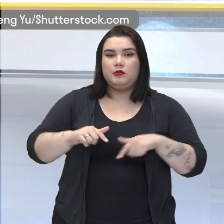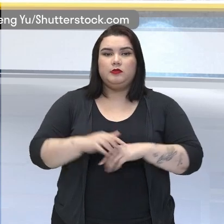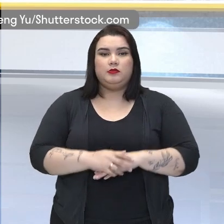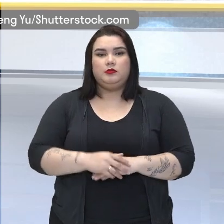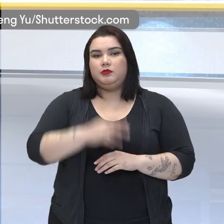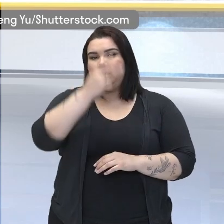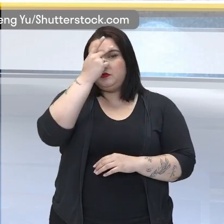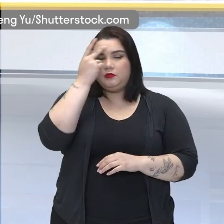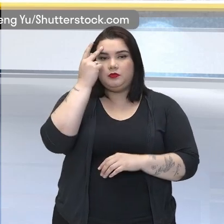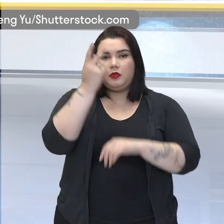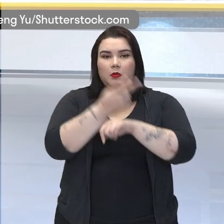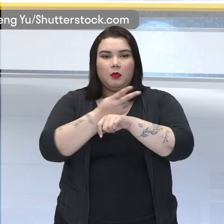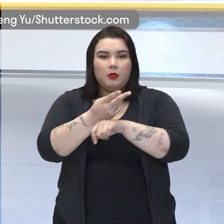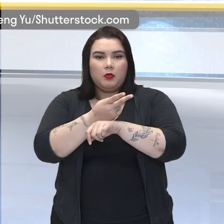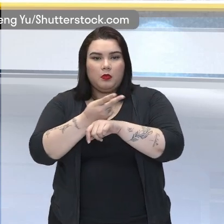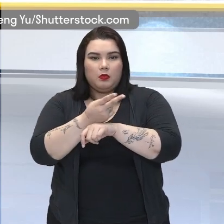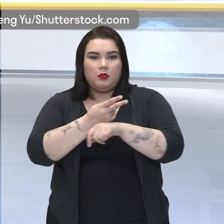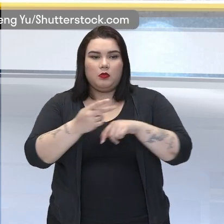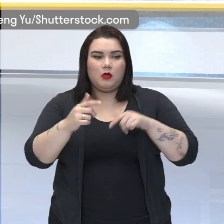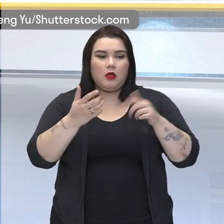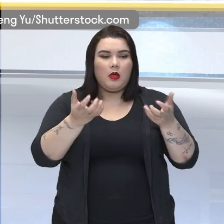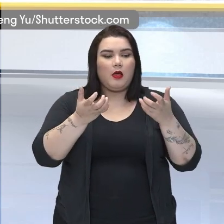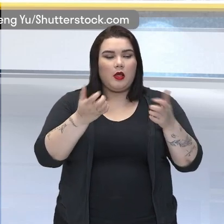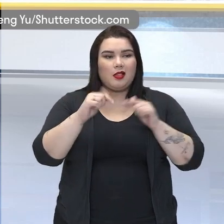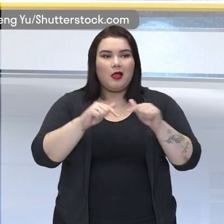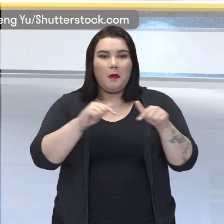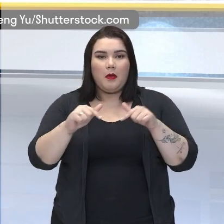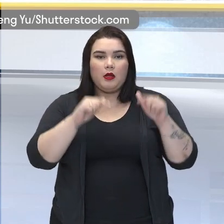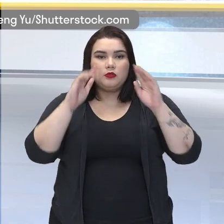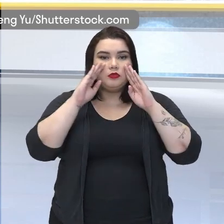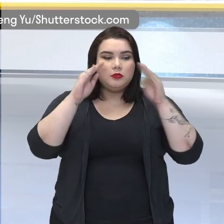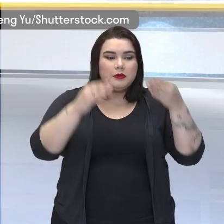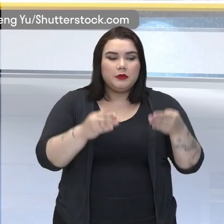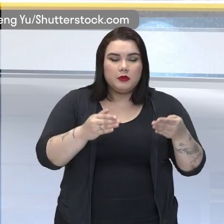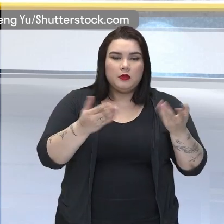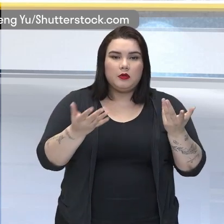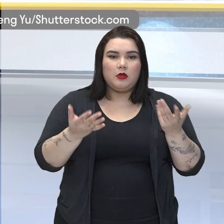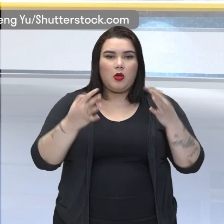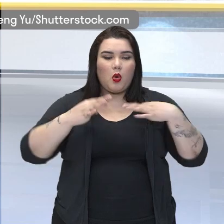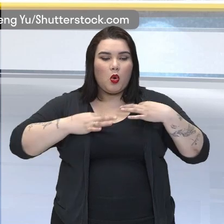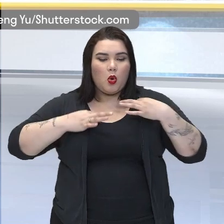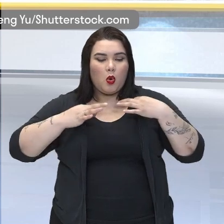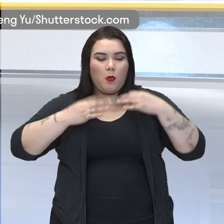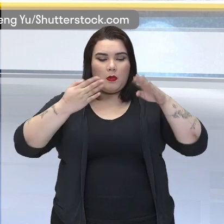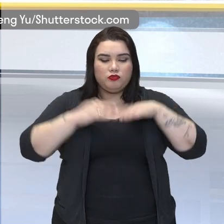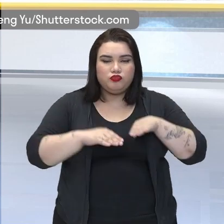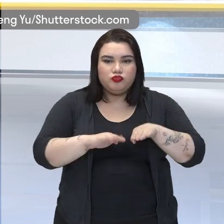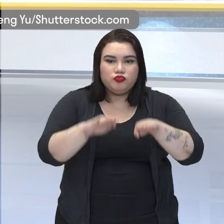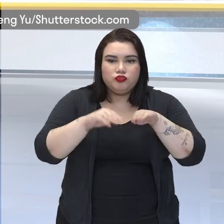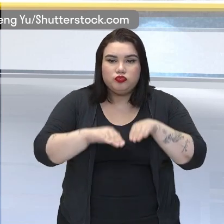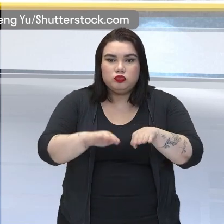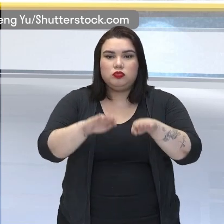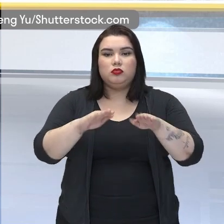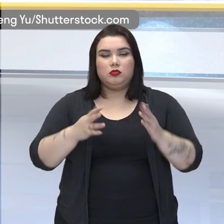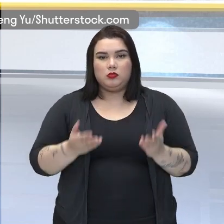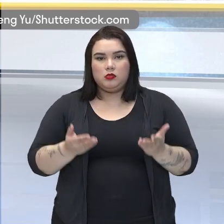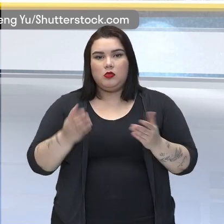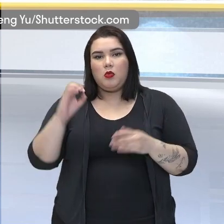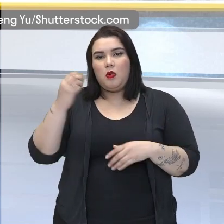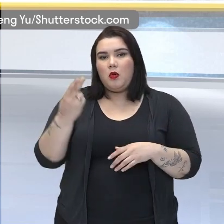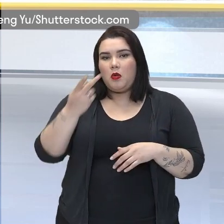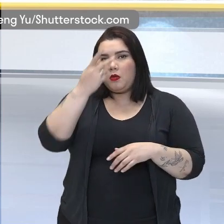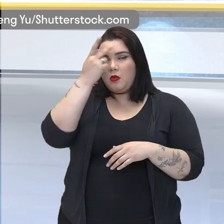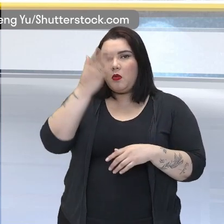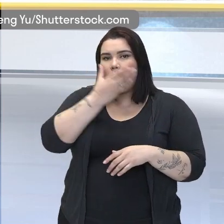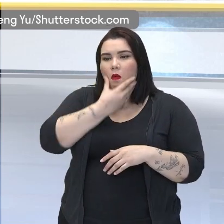lá procurando um empregado especificamente para costurar roupas, né? Uma costureira, um padeiro.